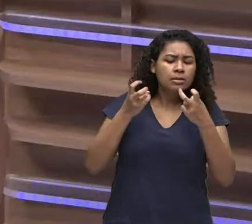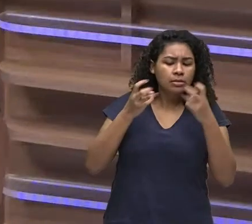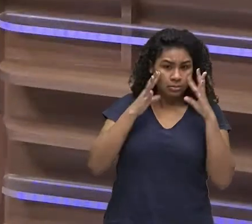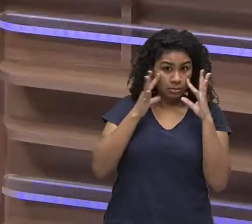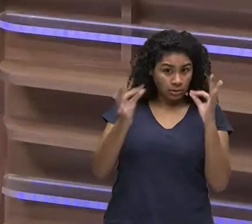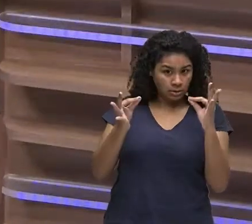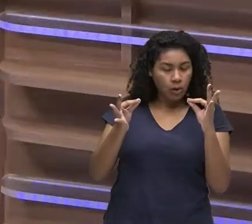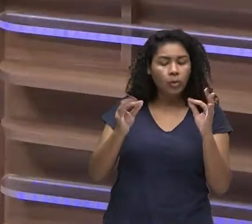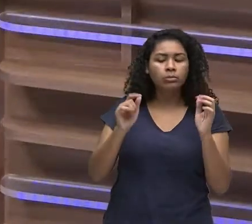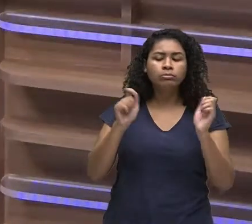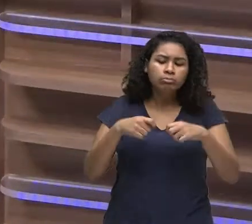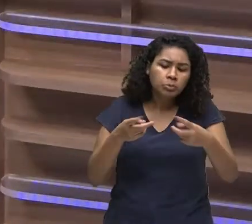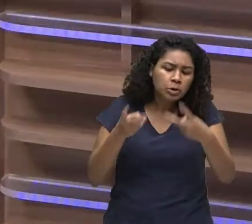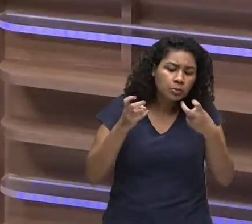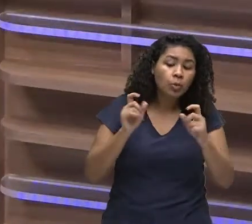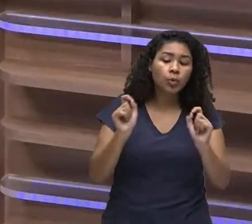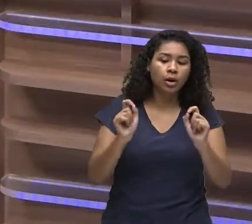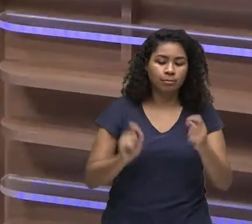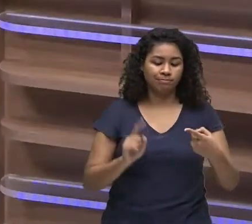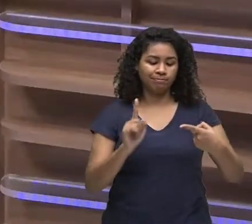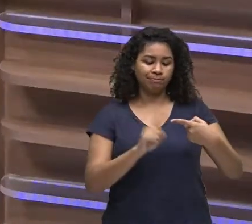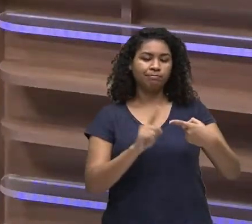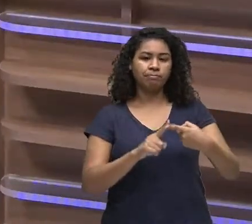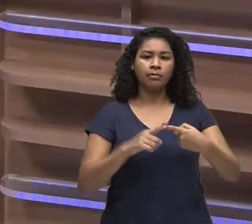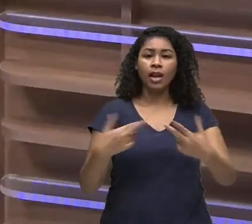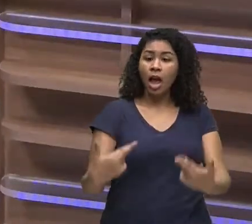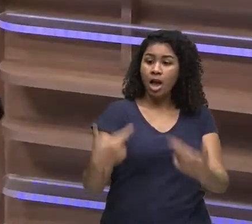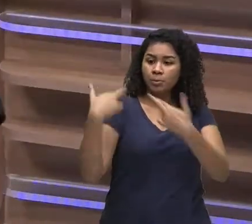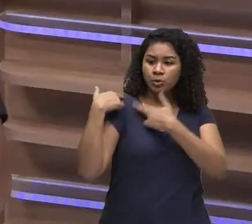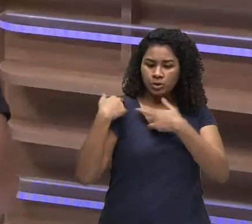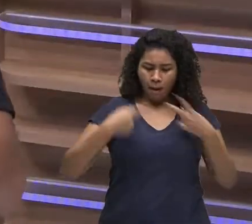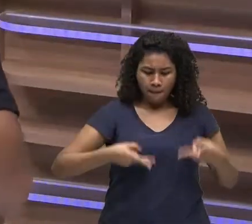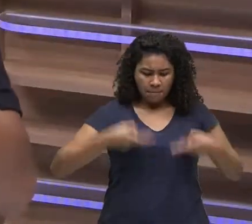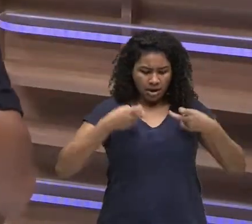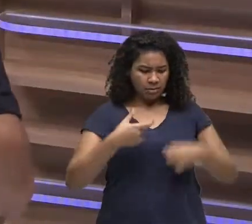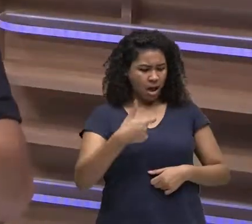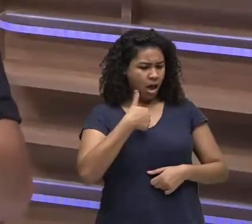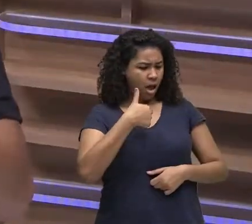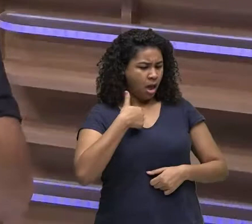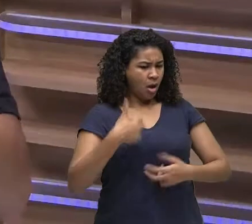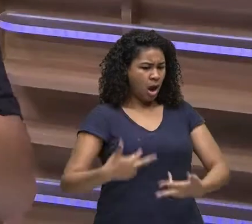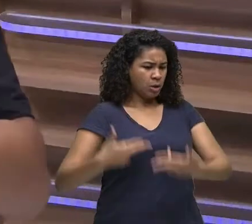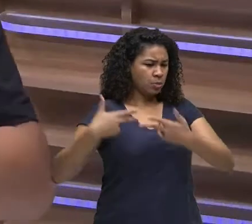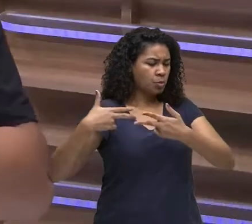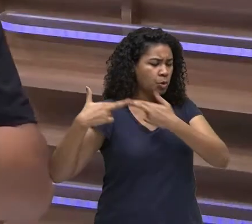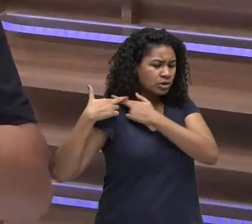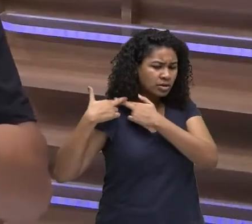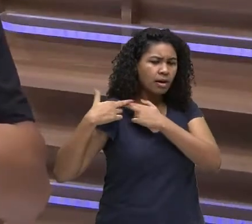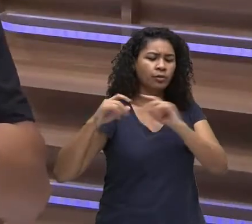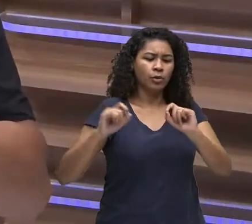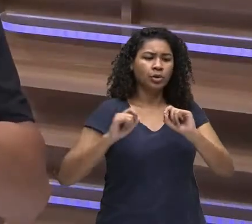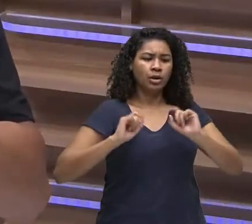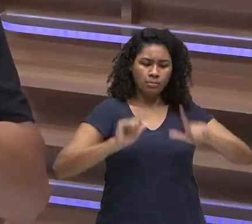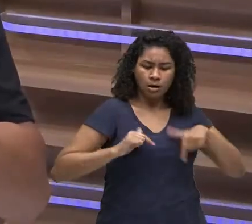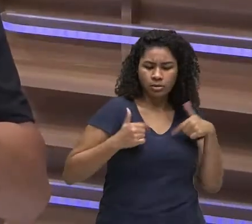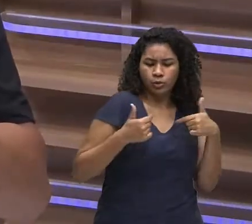a responsabilidade é eu me entender como responsável pelos meus atos, pelas minhas atitudes, entender